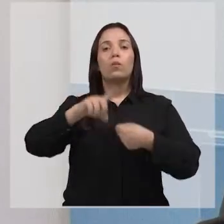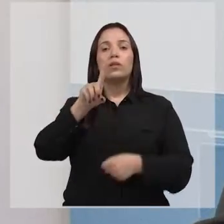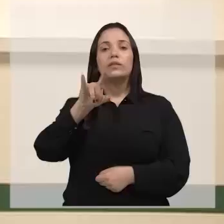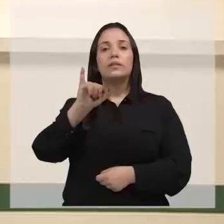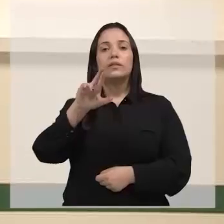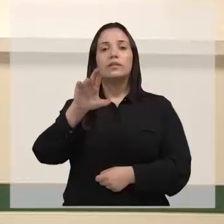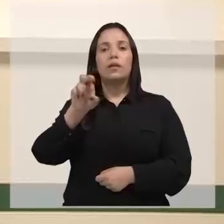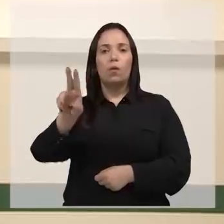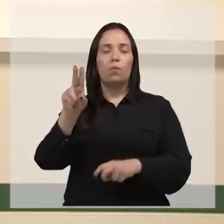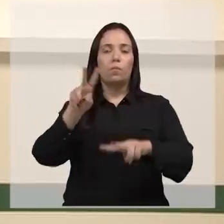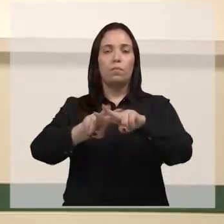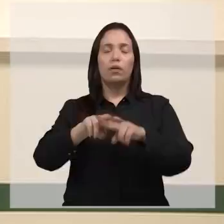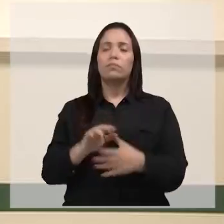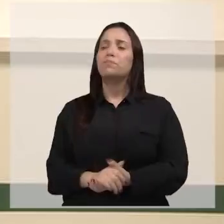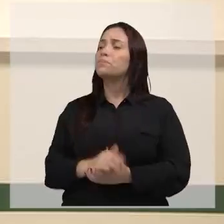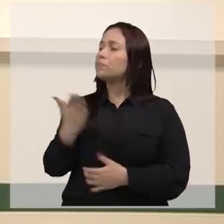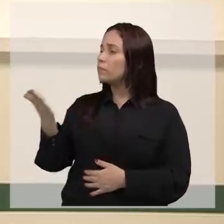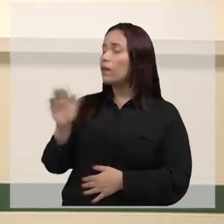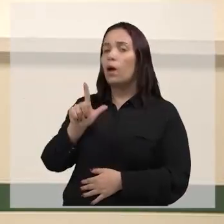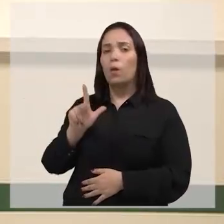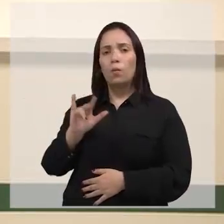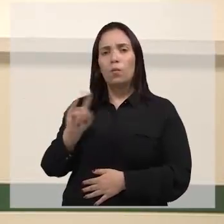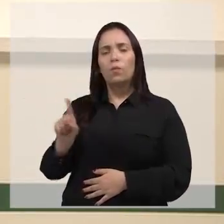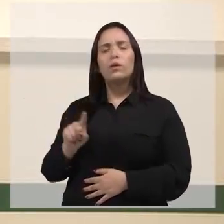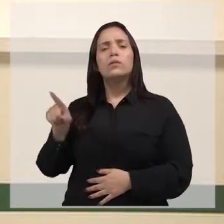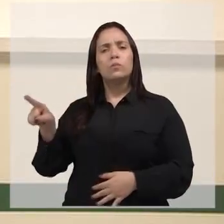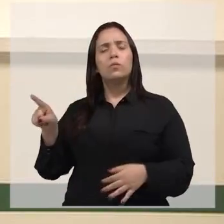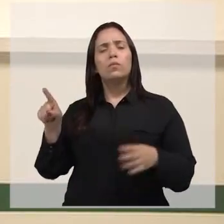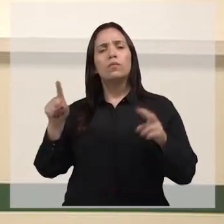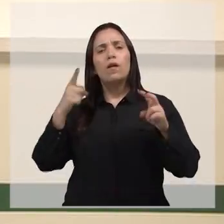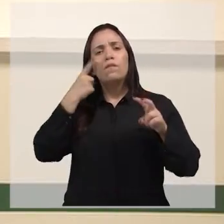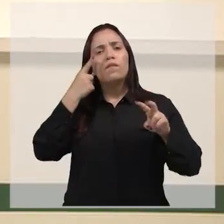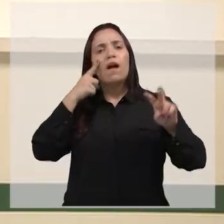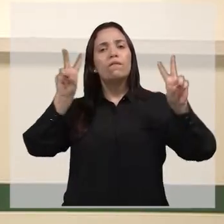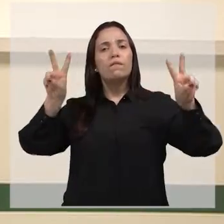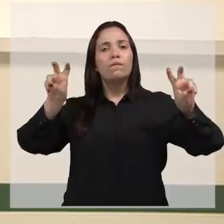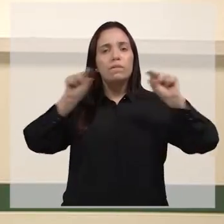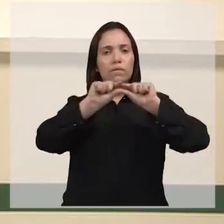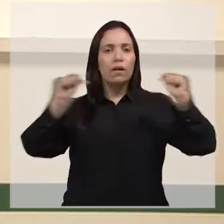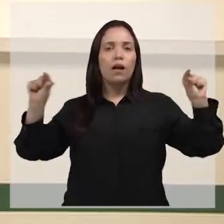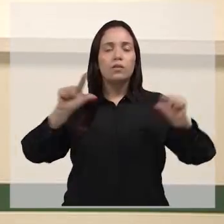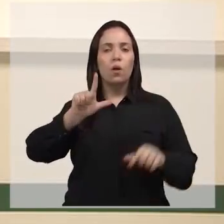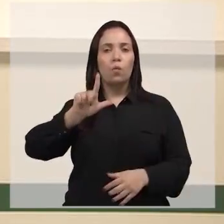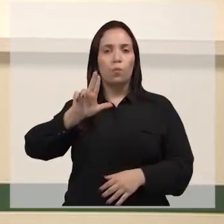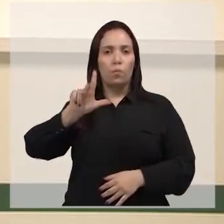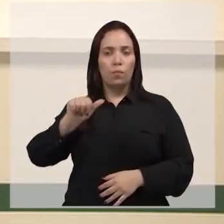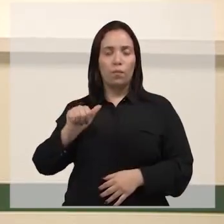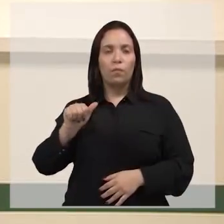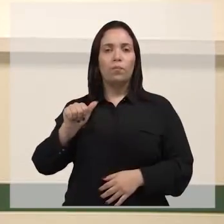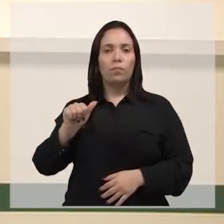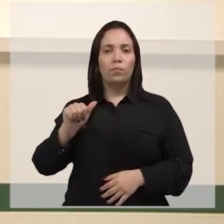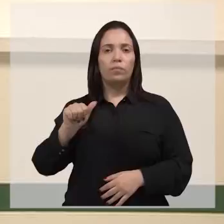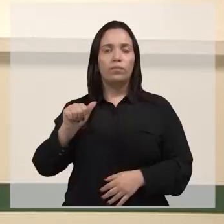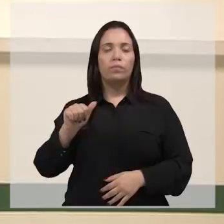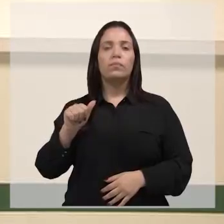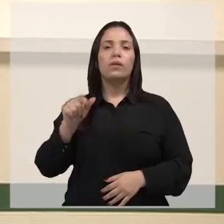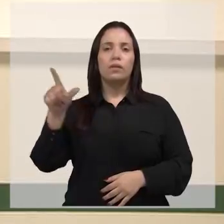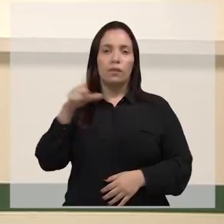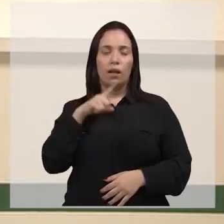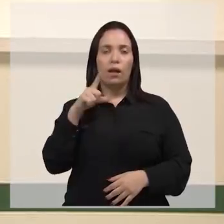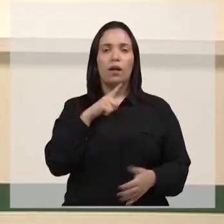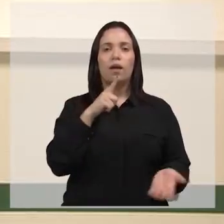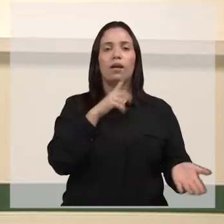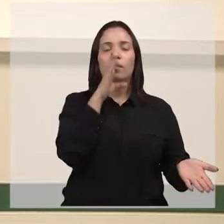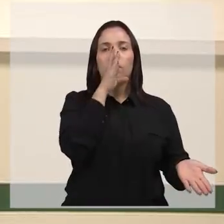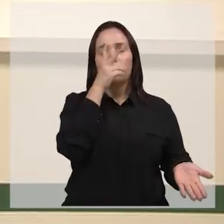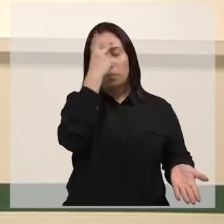Luiz Cláudio, eu queria que você analisasse essa frase aqui do presidente Lula. O presidente Lula teve muita visita nesses últimos